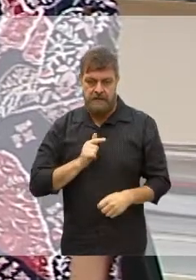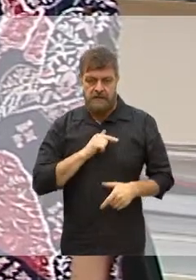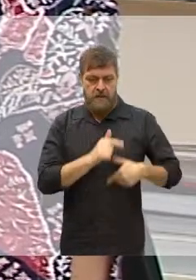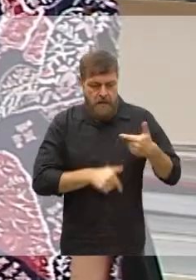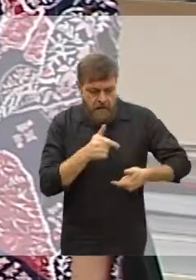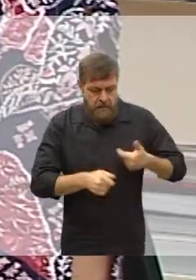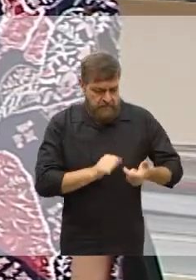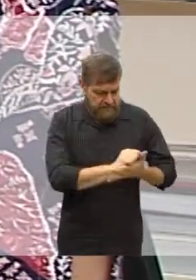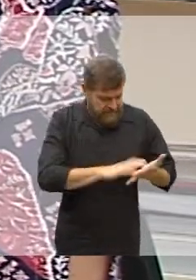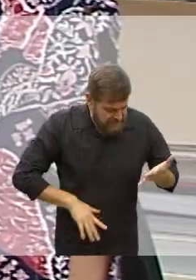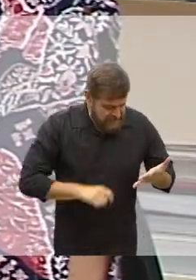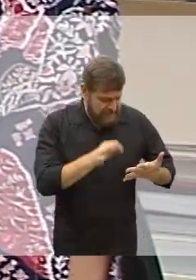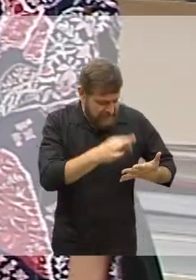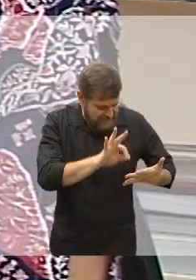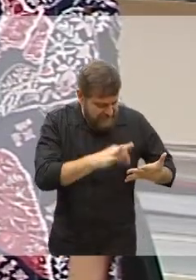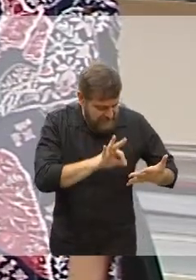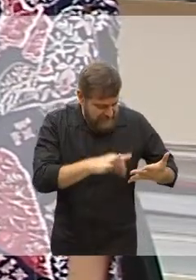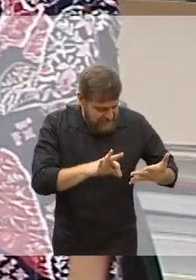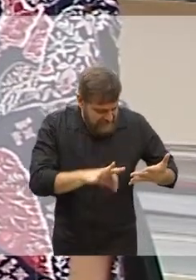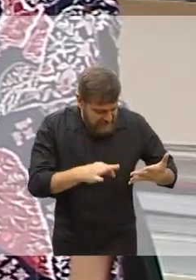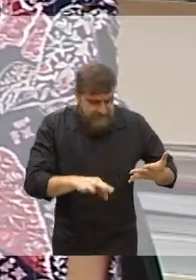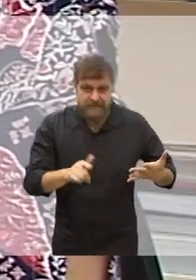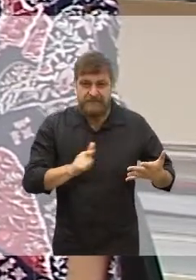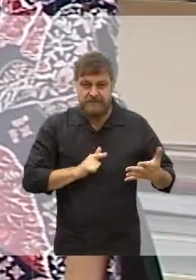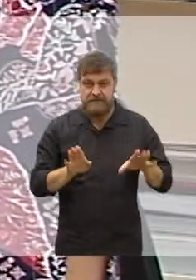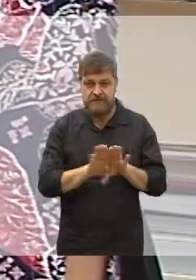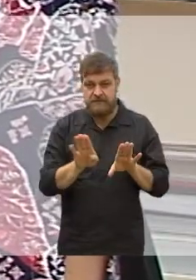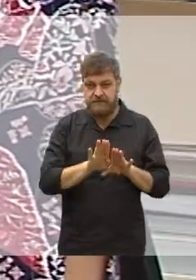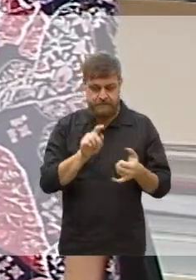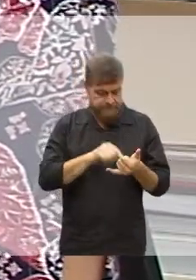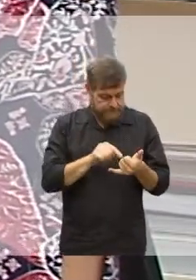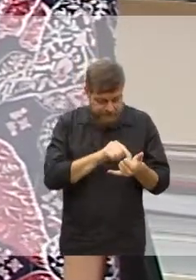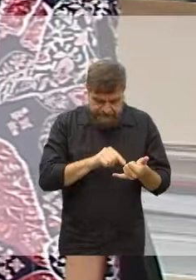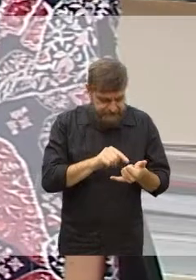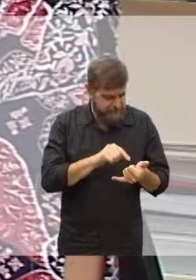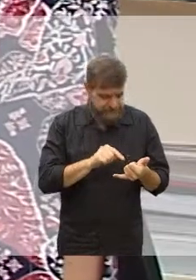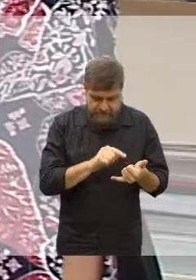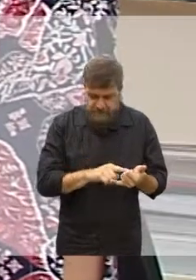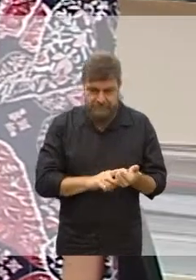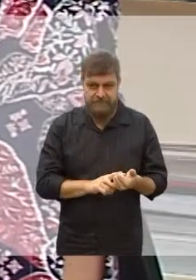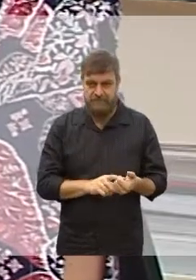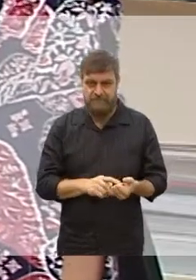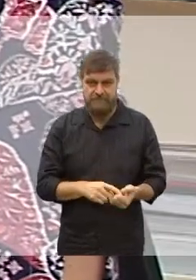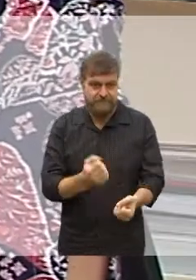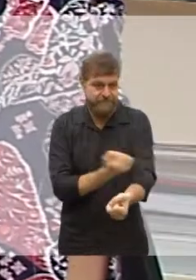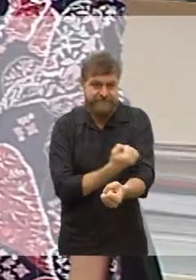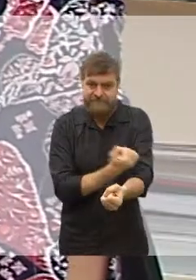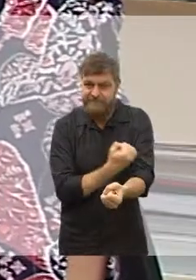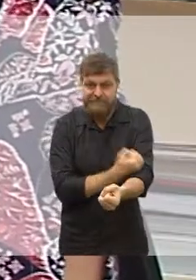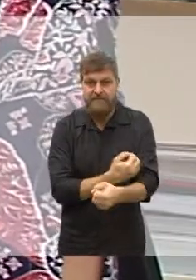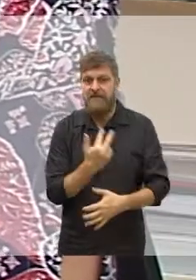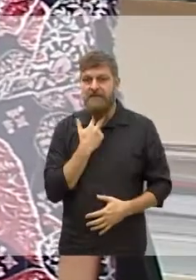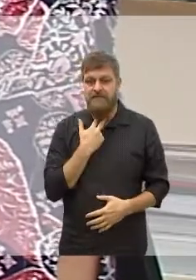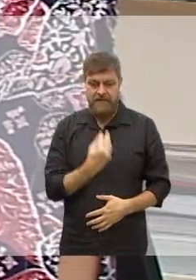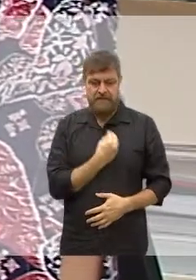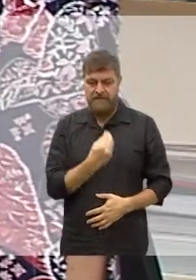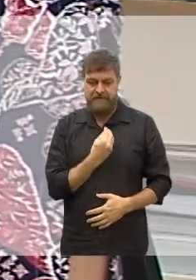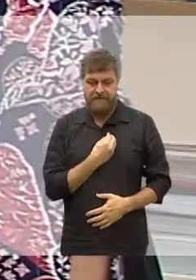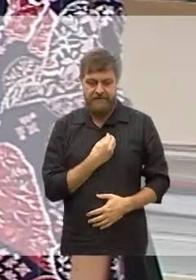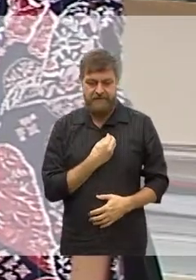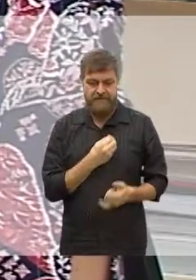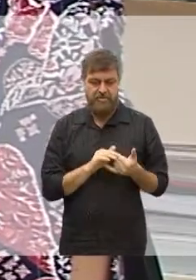trabalhos de escola também e celular também. É o tempo todo, né? Hoje não se vive mais sem o